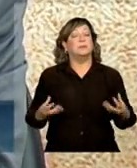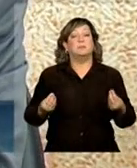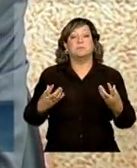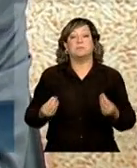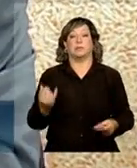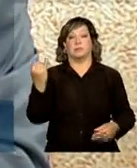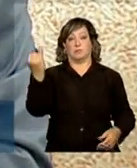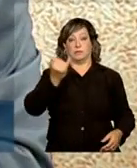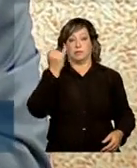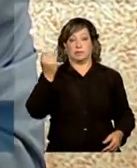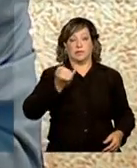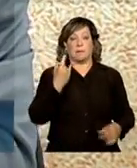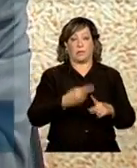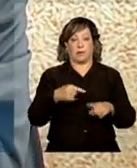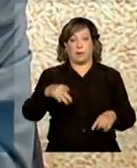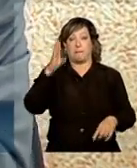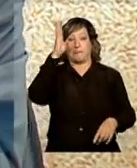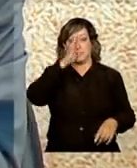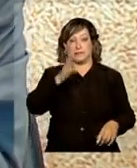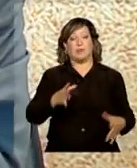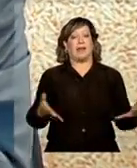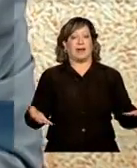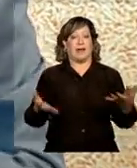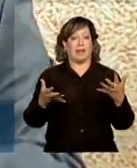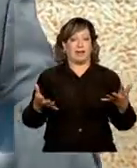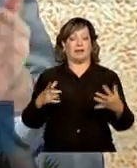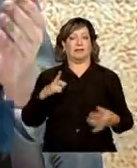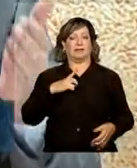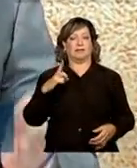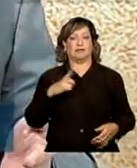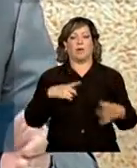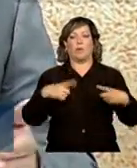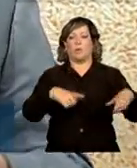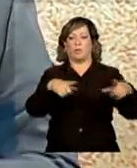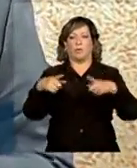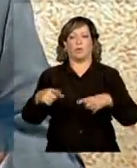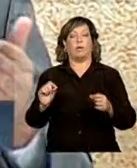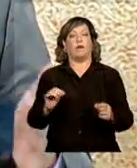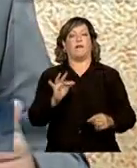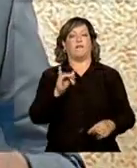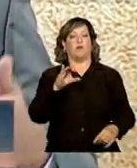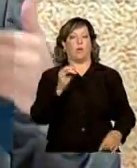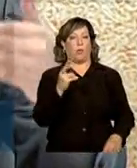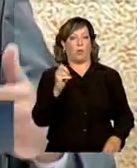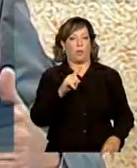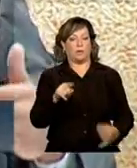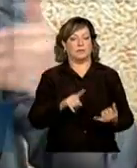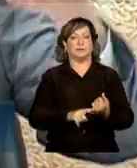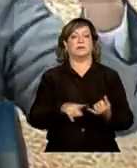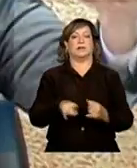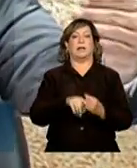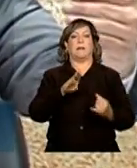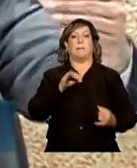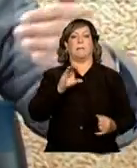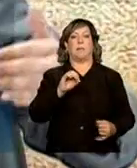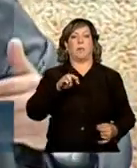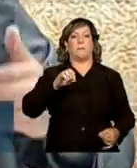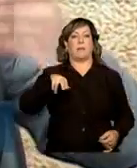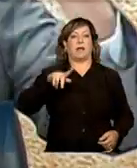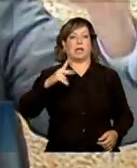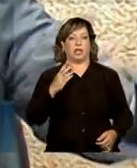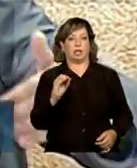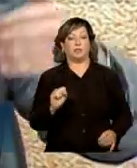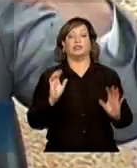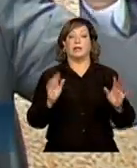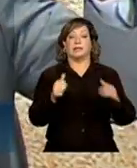importante e porque o Brasil Quer ter instituições públicas como nós já temos com a Fiocruz com biomanguinhos que já tá eh na